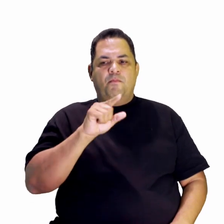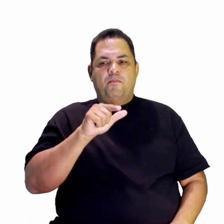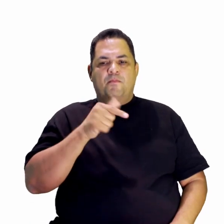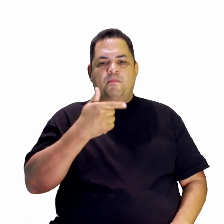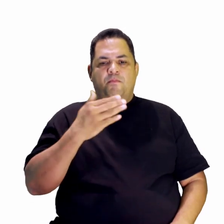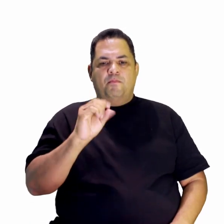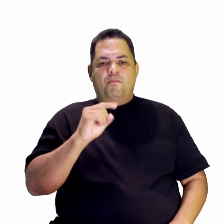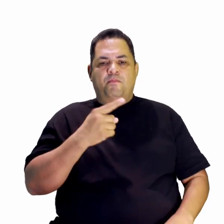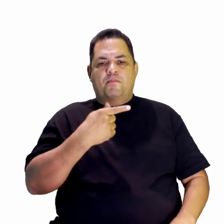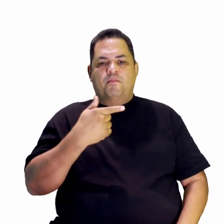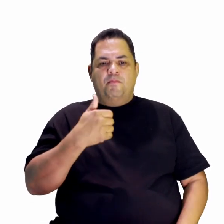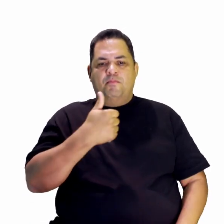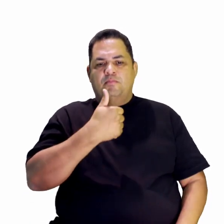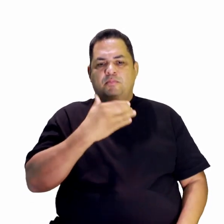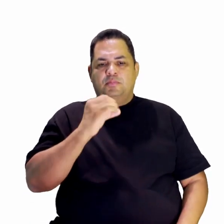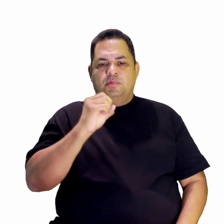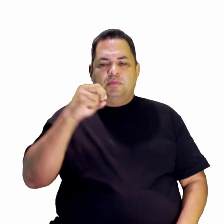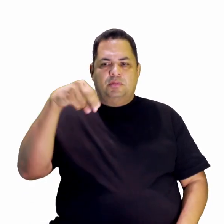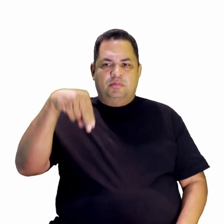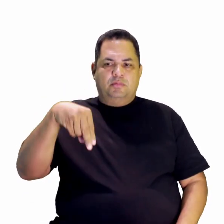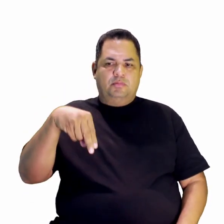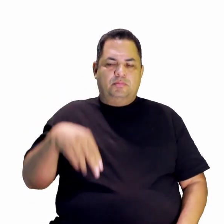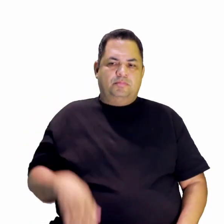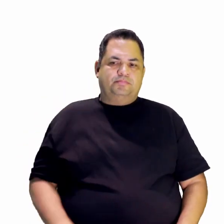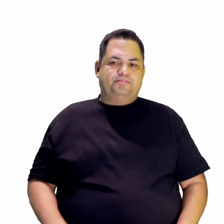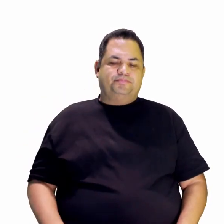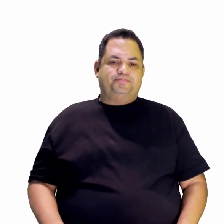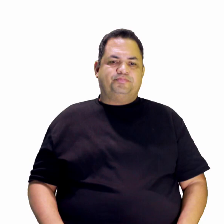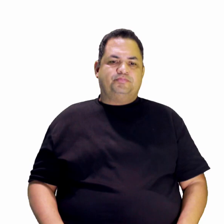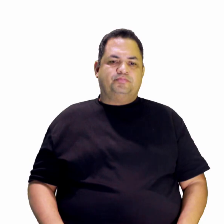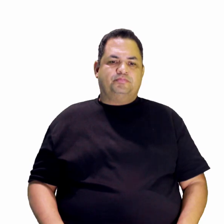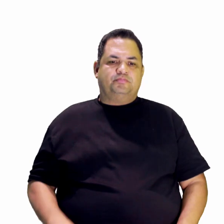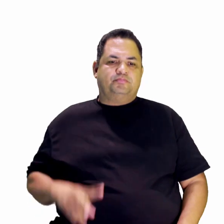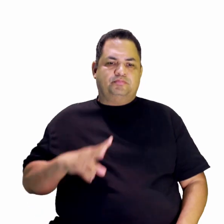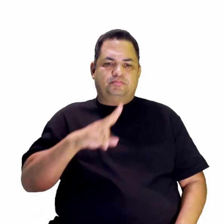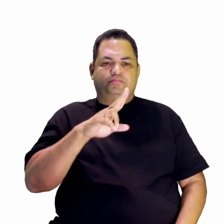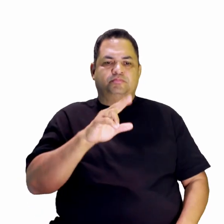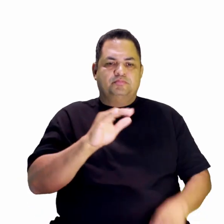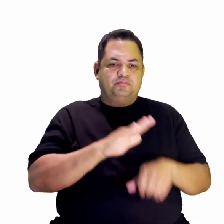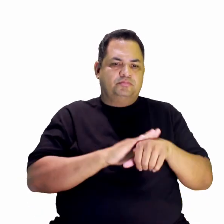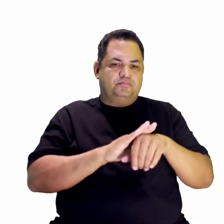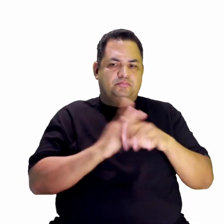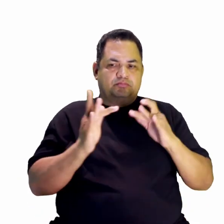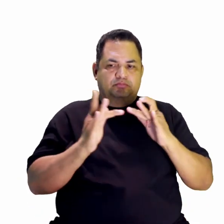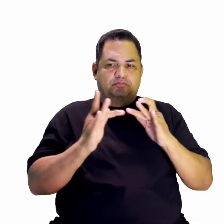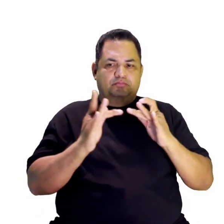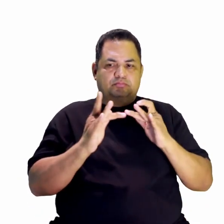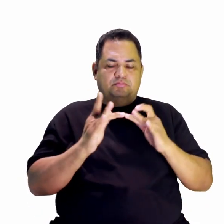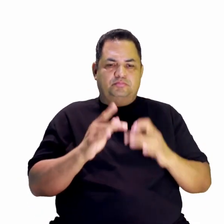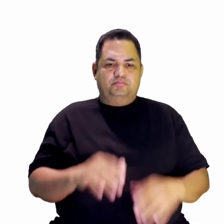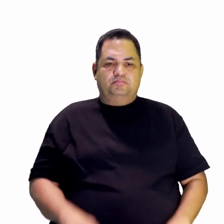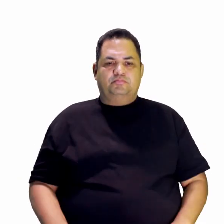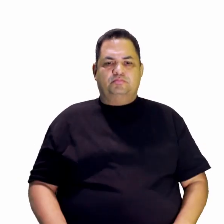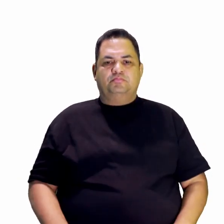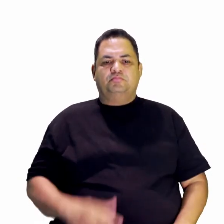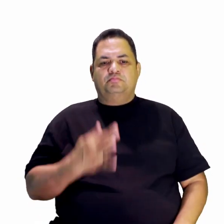tenho uma força de atrito de 100 newtons. Então, encontrei a força de atrito de 100